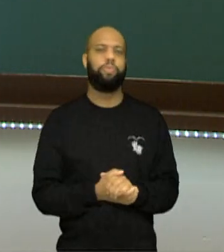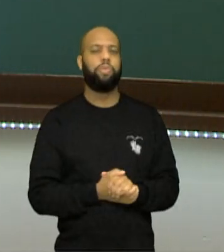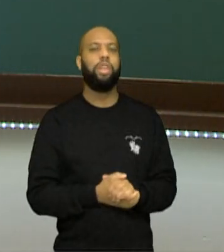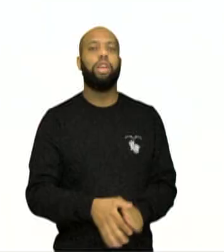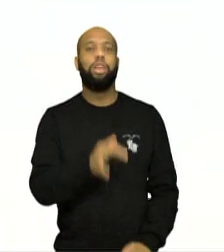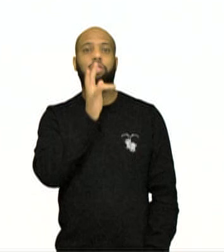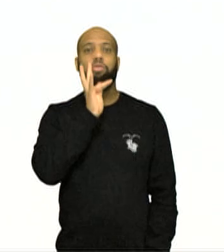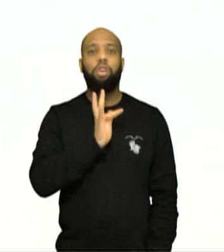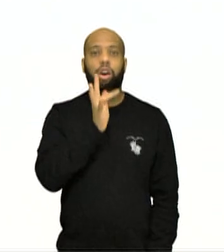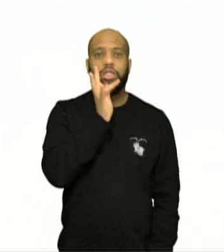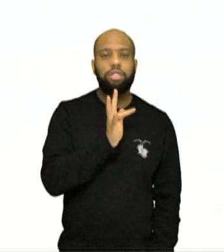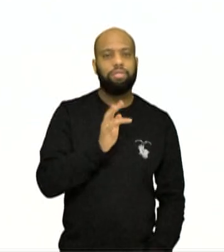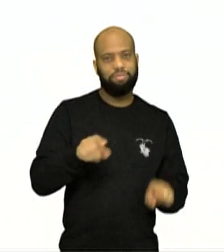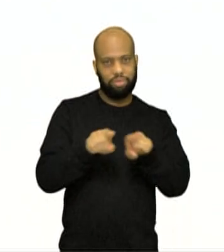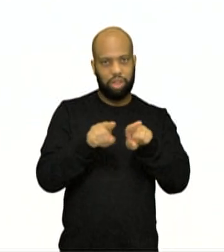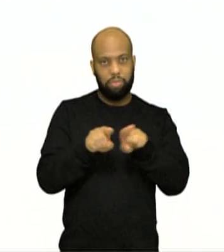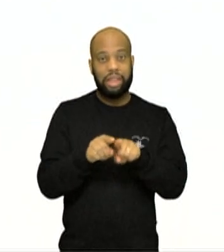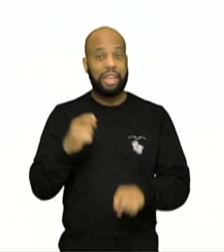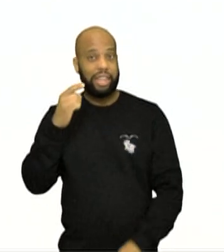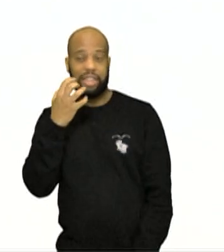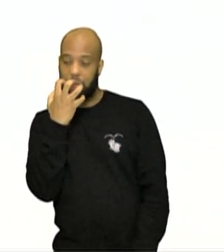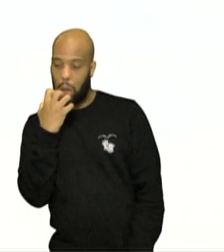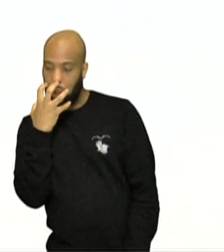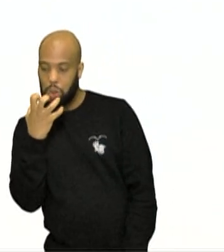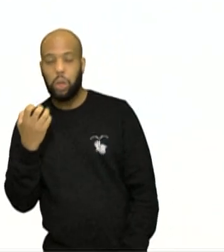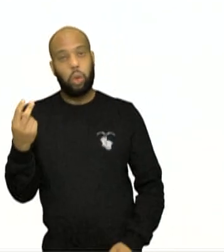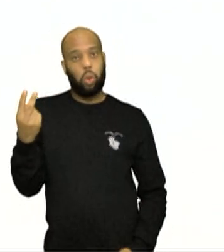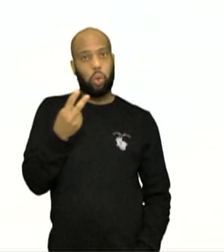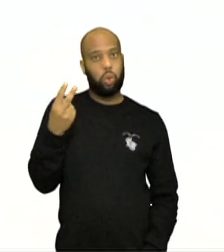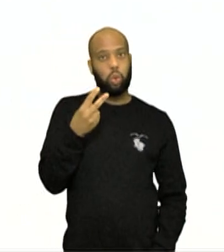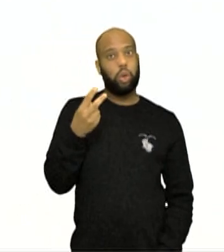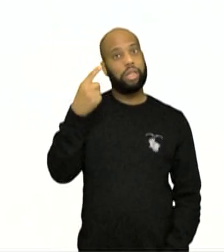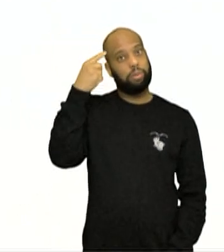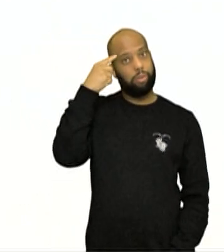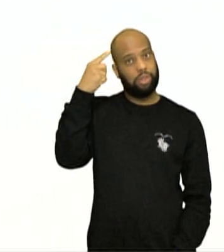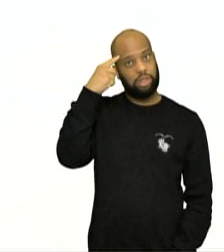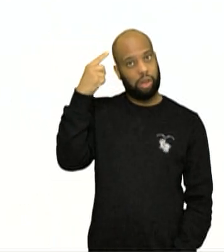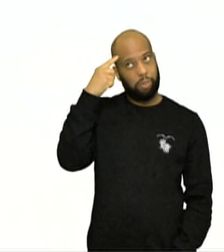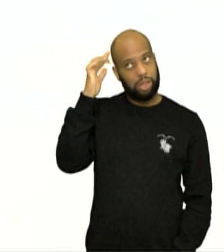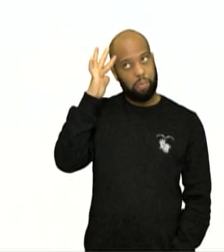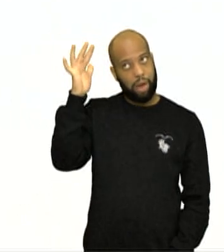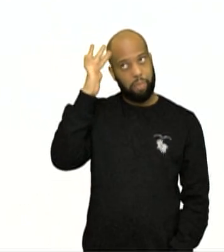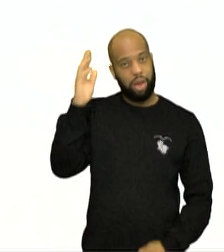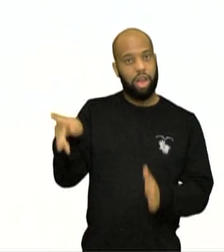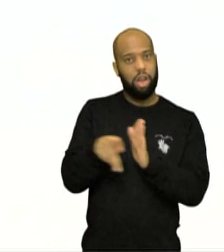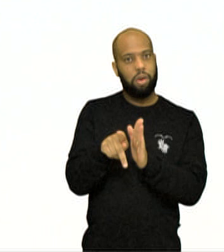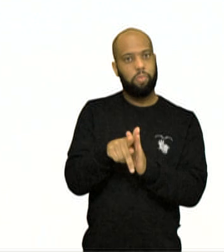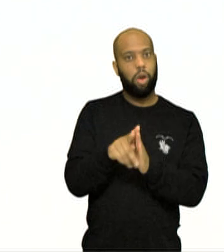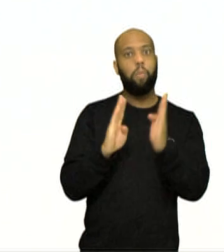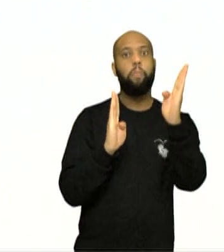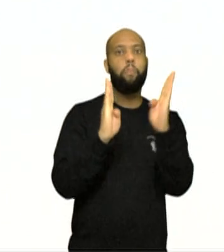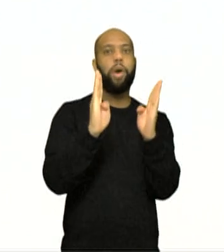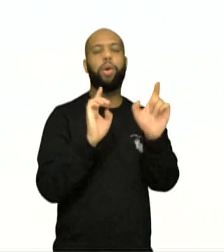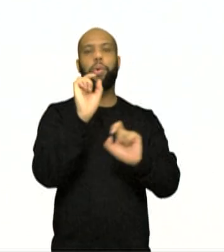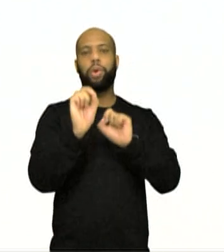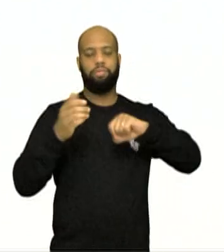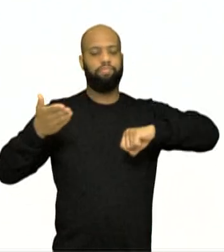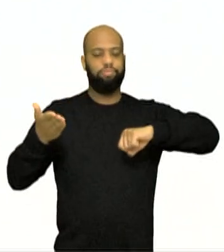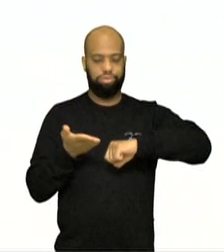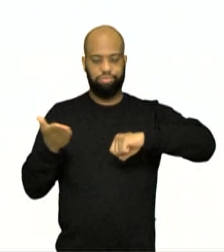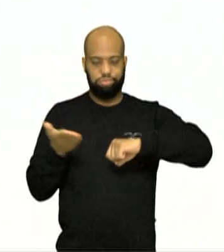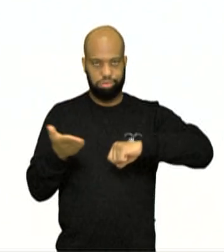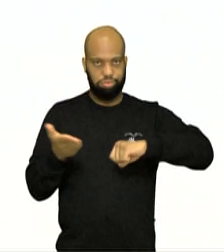Freud e Nietzsche, dois pensadores contemporâneos, dois pensadores muito